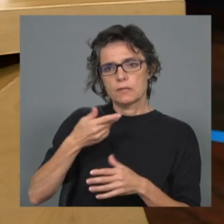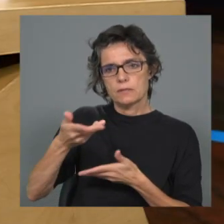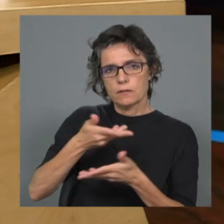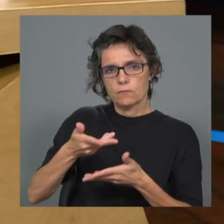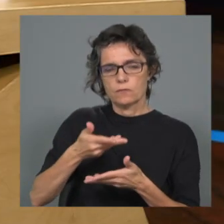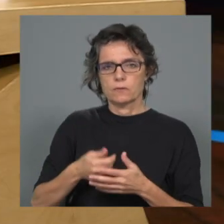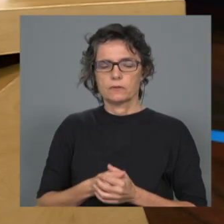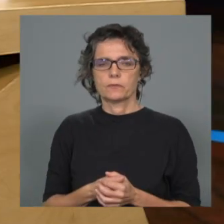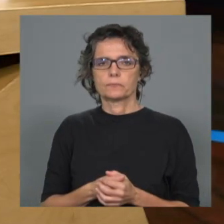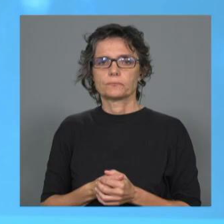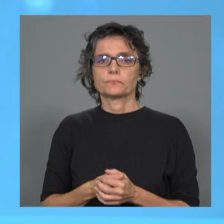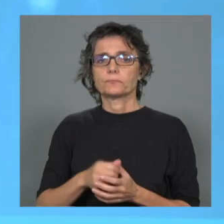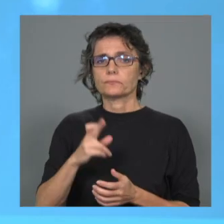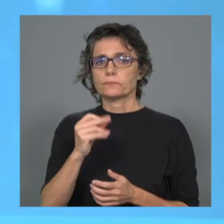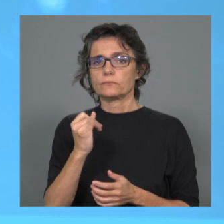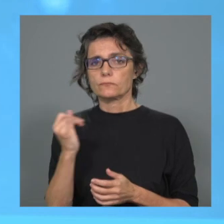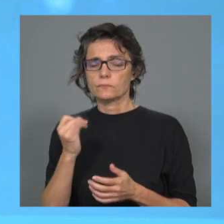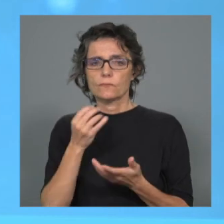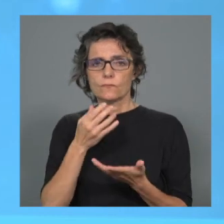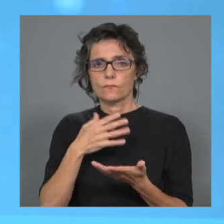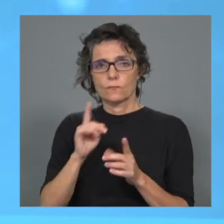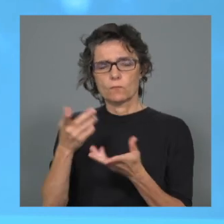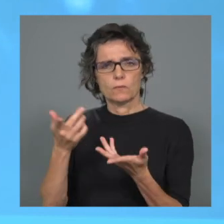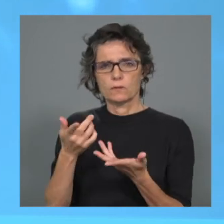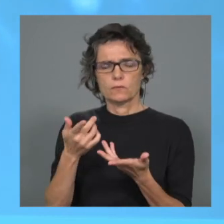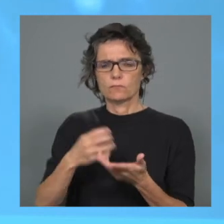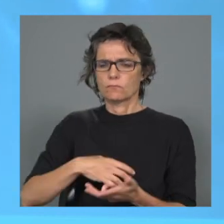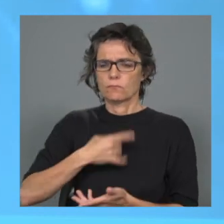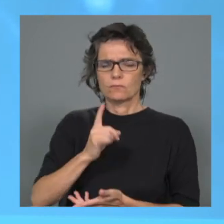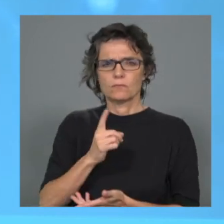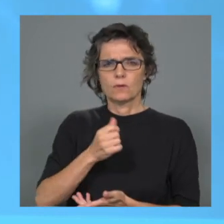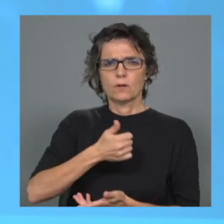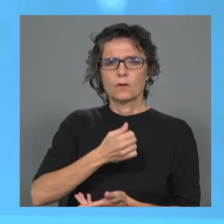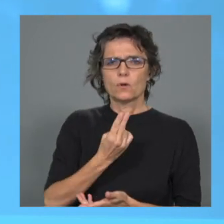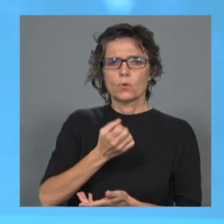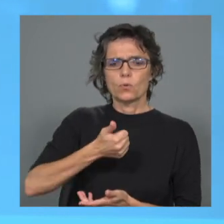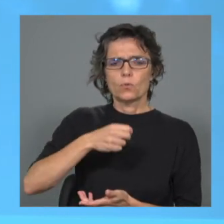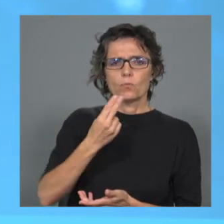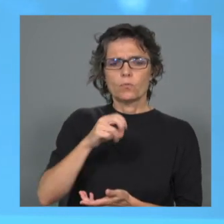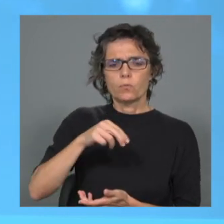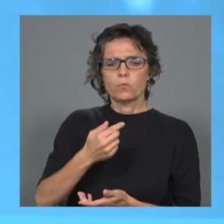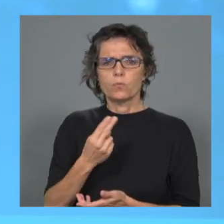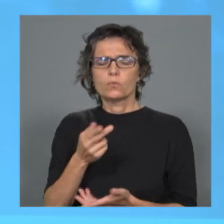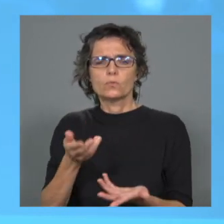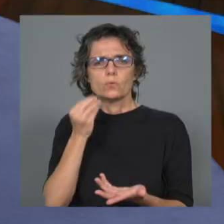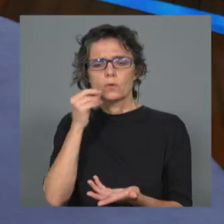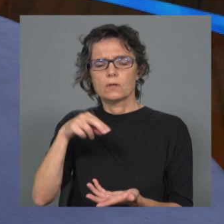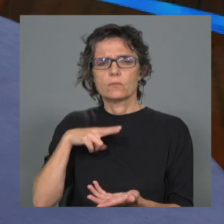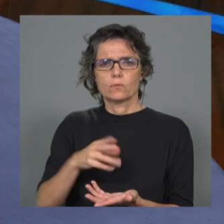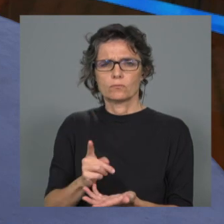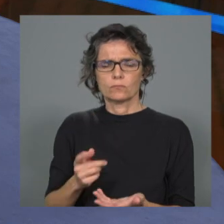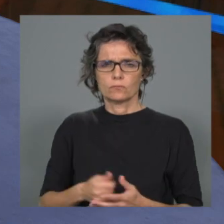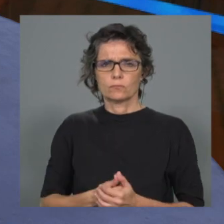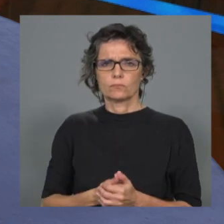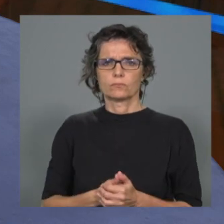si, para percebermos que significado é este Ubuntu e como é que se apresenta há cerca de 12 anos, concretamente em Portugal.